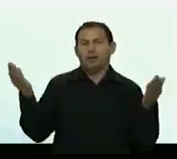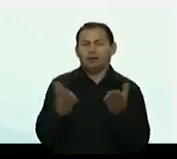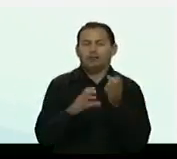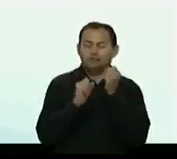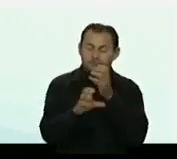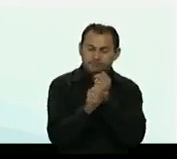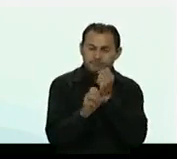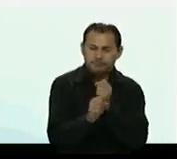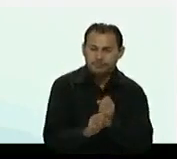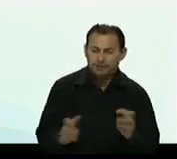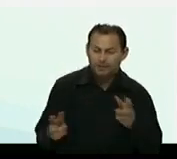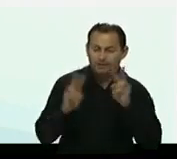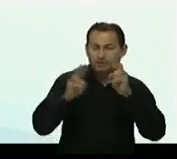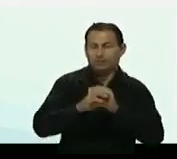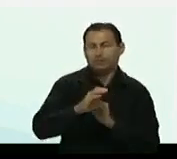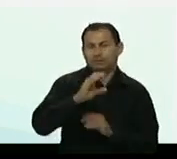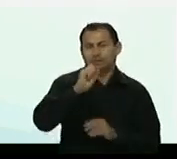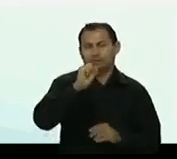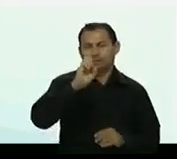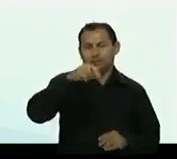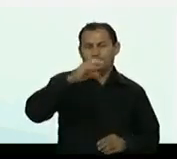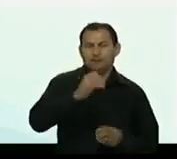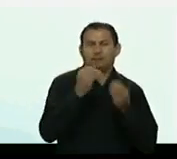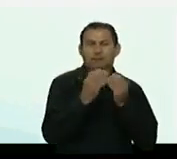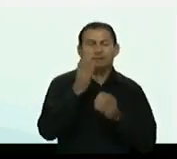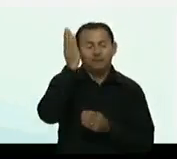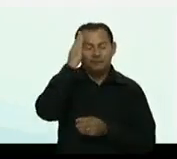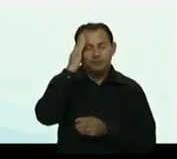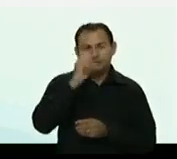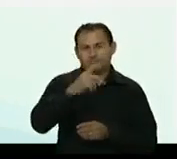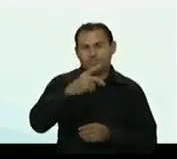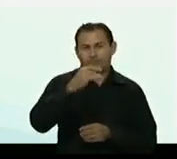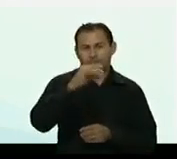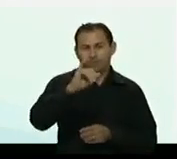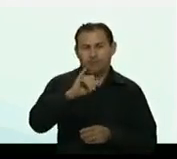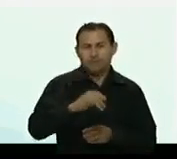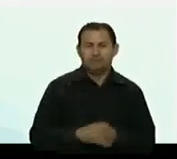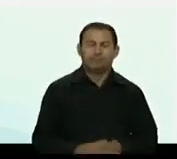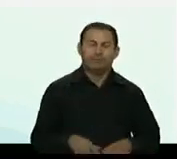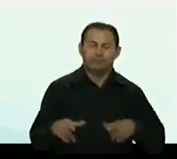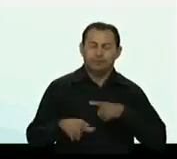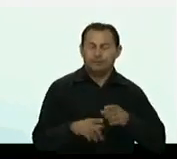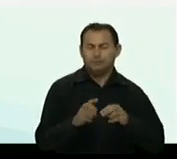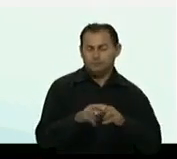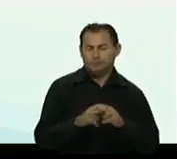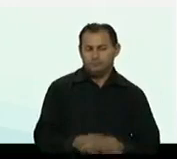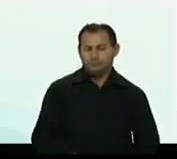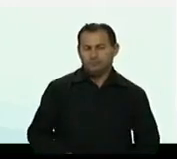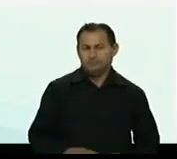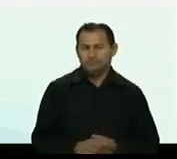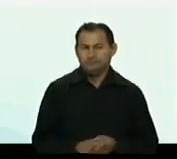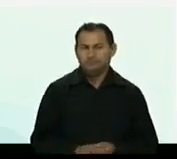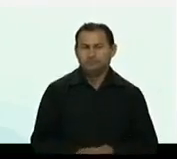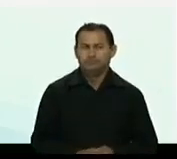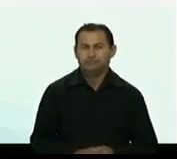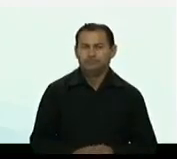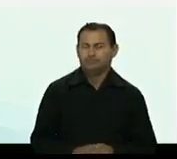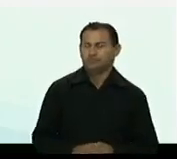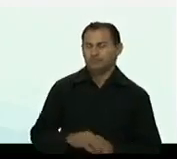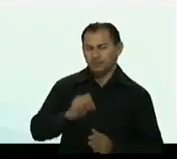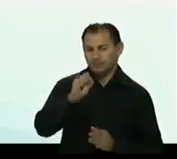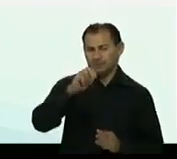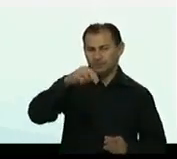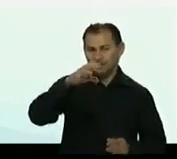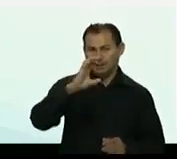aqui, podemos calcular o valor desse seno aqui. Como a gente vai calcular ele? nós podemos trabalhar com a seguinte situação. Esse